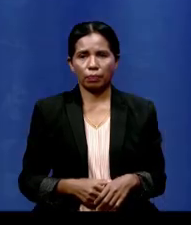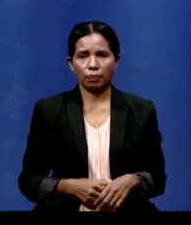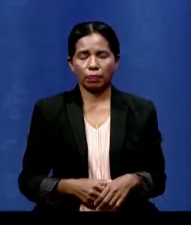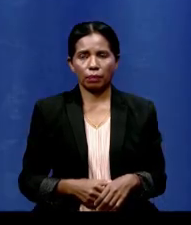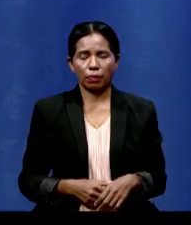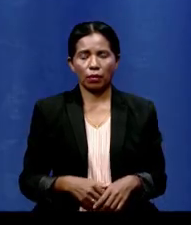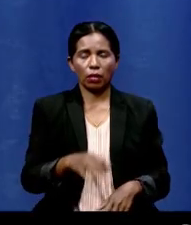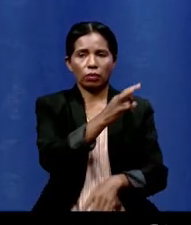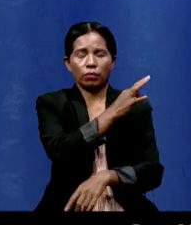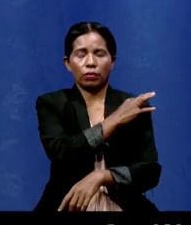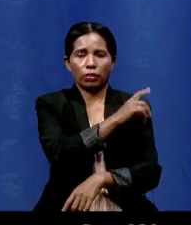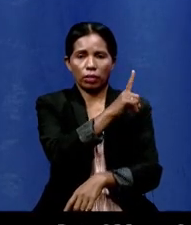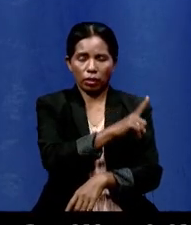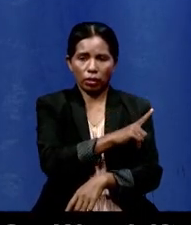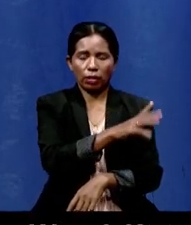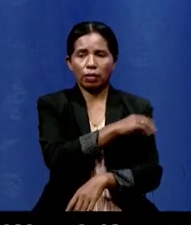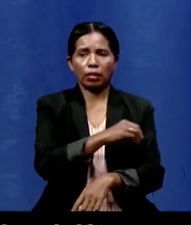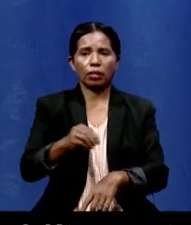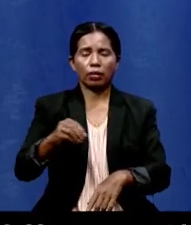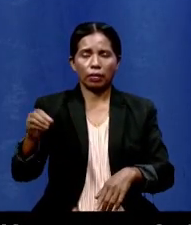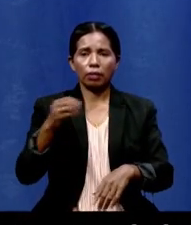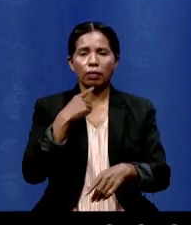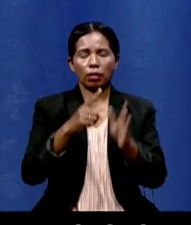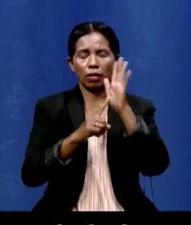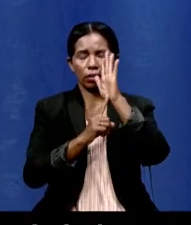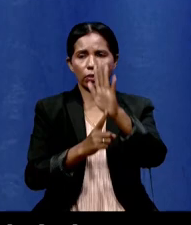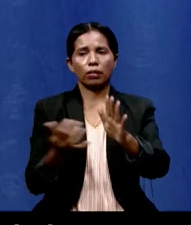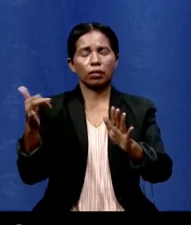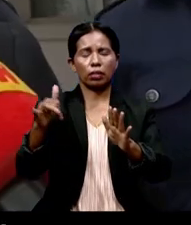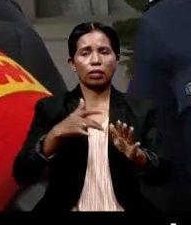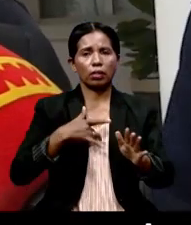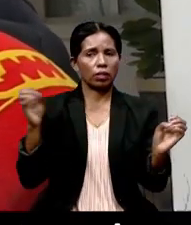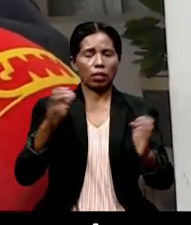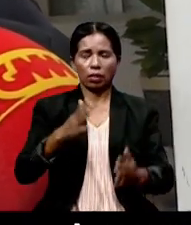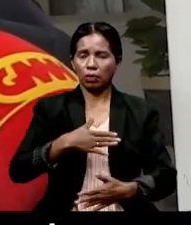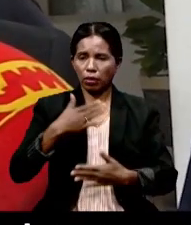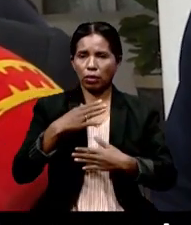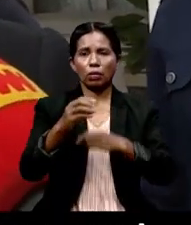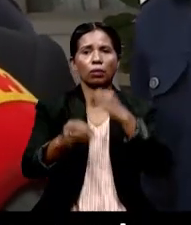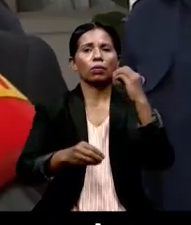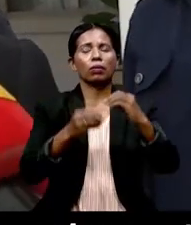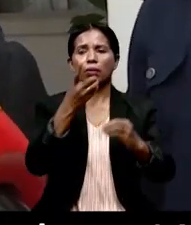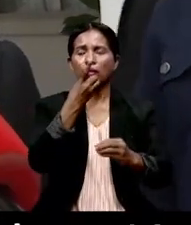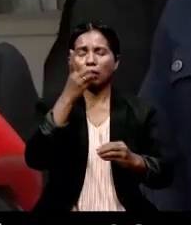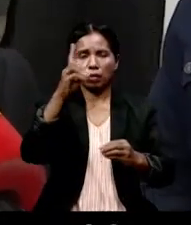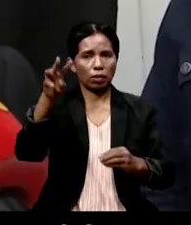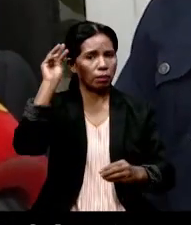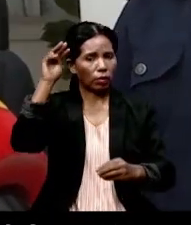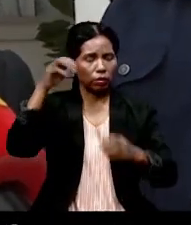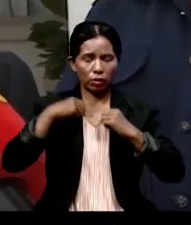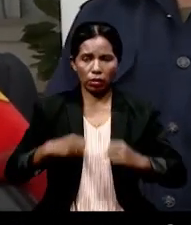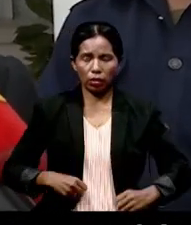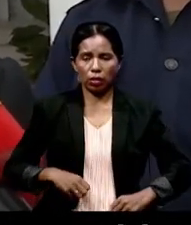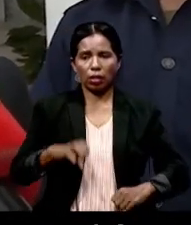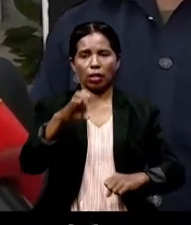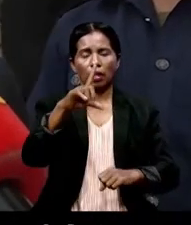Fórum Organização Não-Governamental Timor-Leste ratou sirani a lamentação ne relaciona o declaração Ministra Saúde ele dos